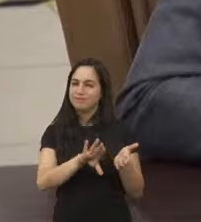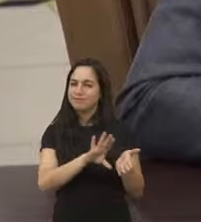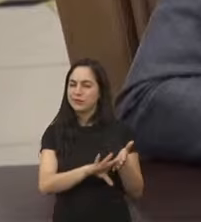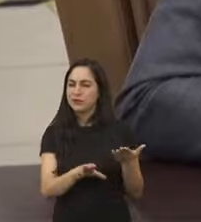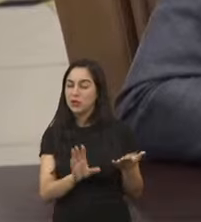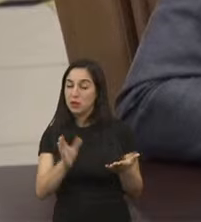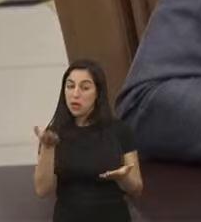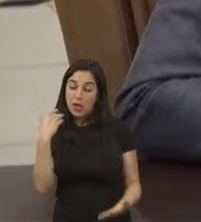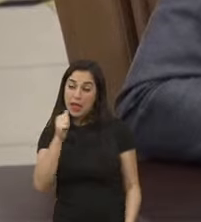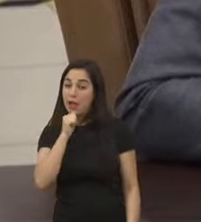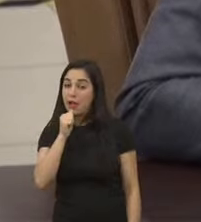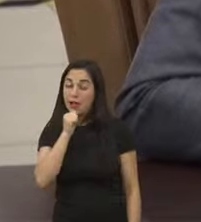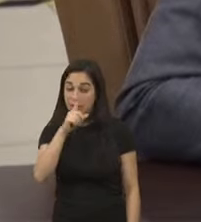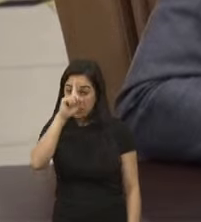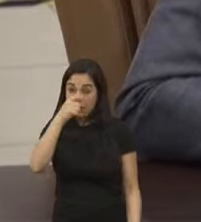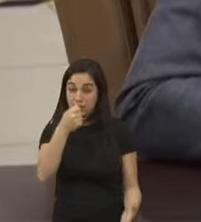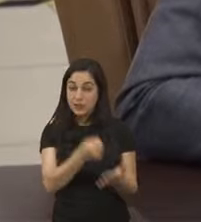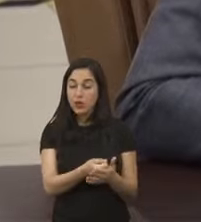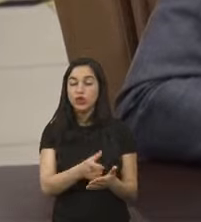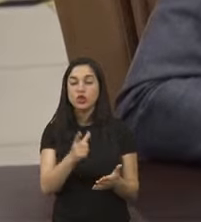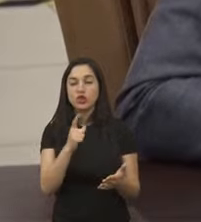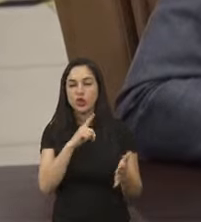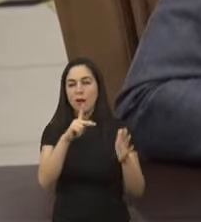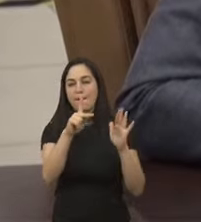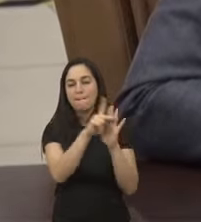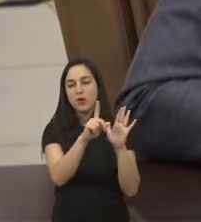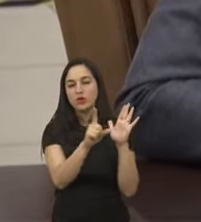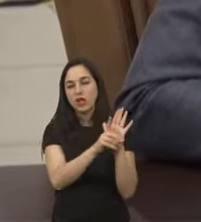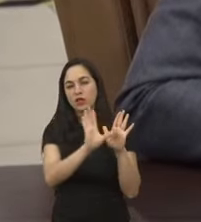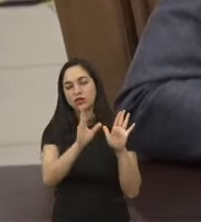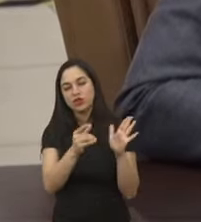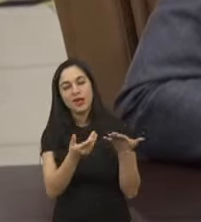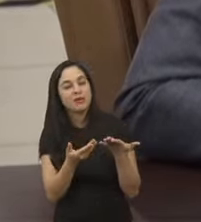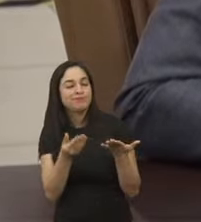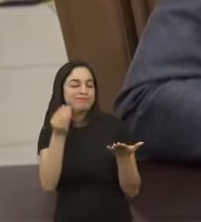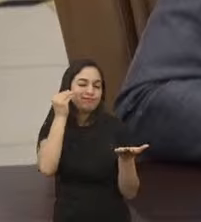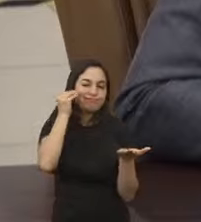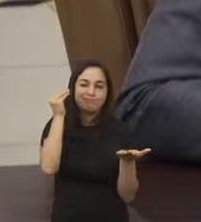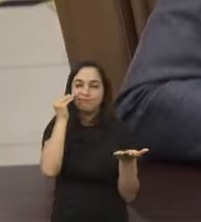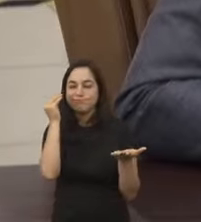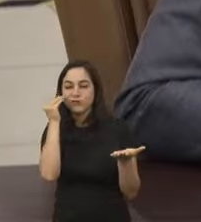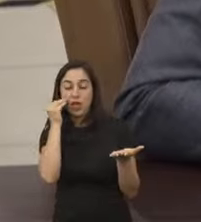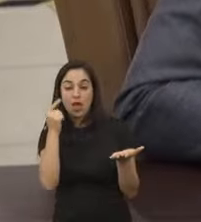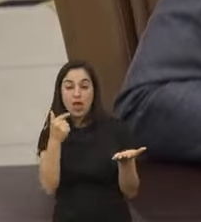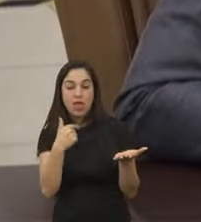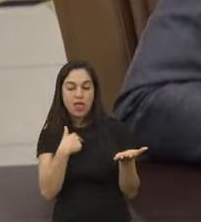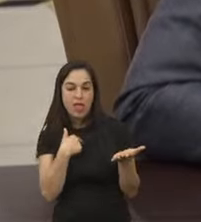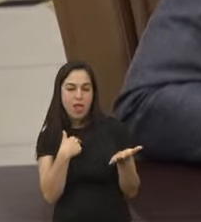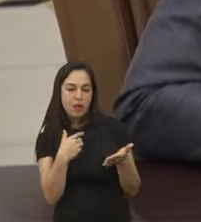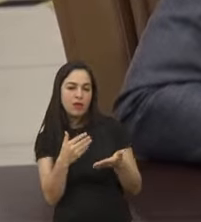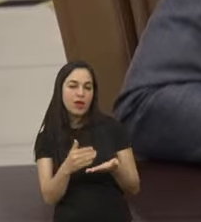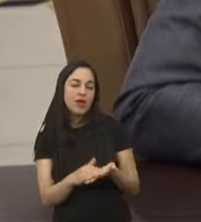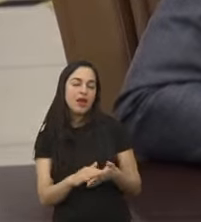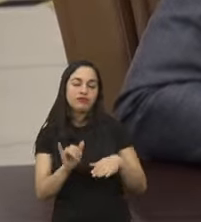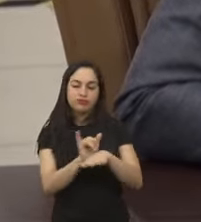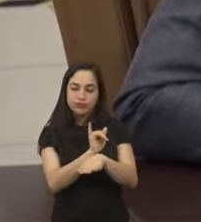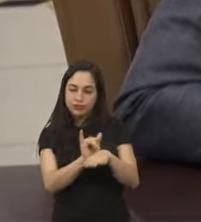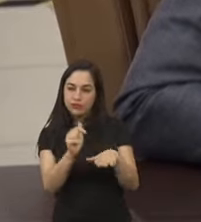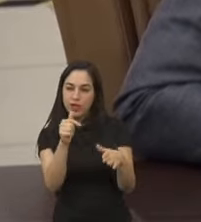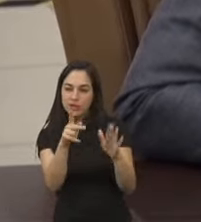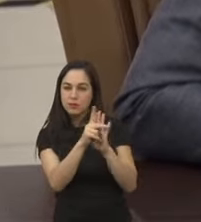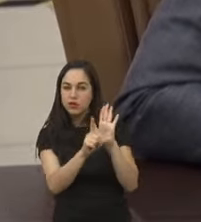de decisão, né? Daí o projeto tinha alguns vícios de iniciativa e eu aprimorei o projeto, construímos sob várias mãos. Então